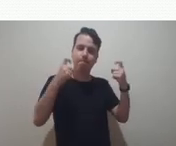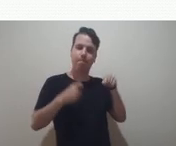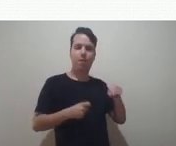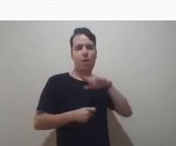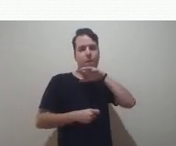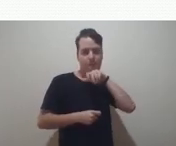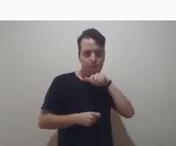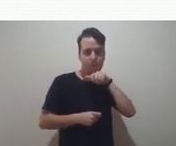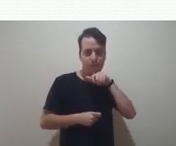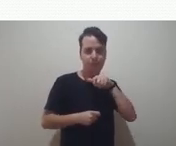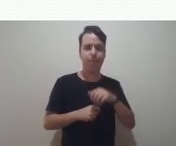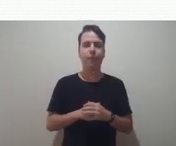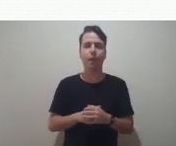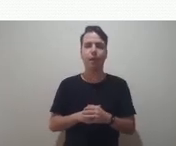cruel.